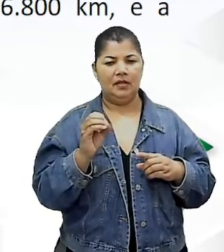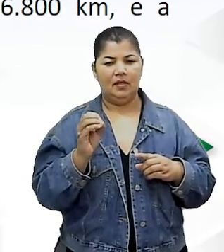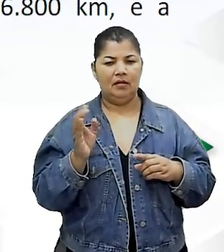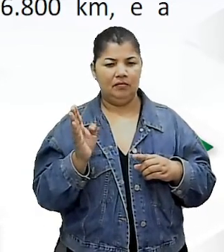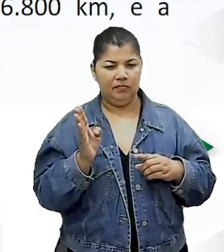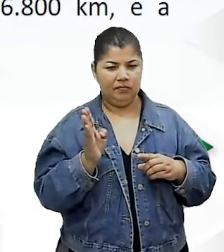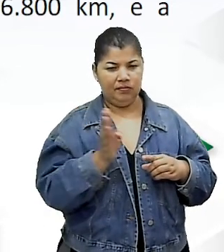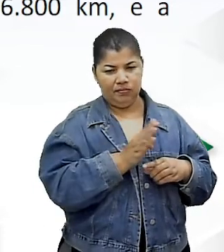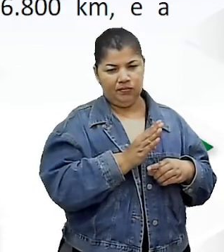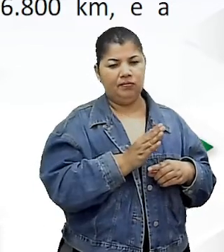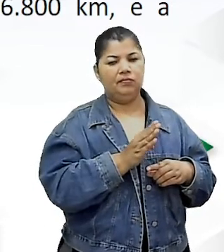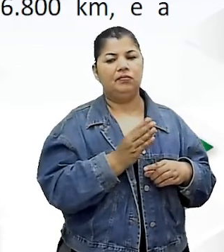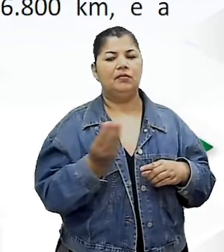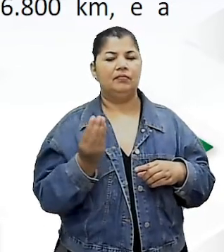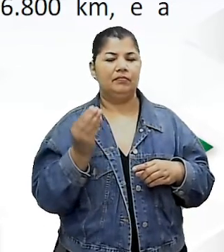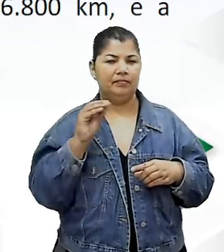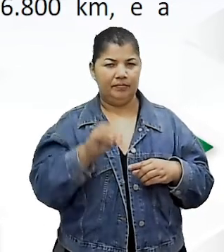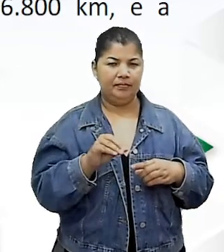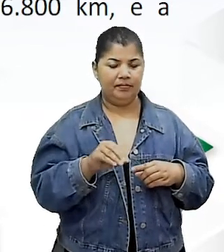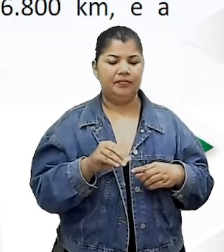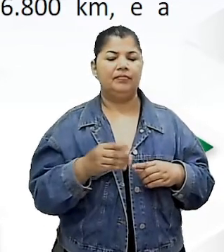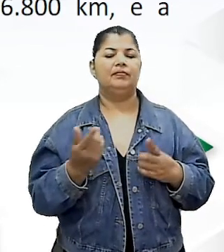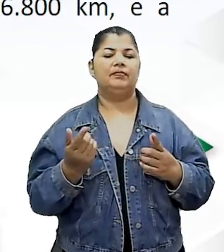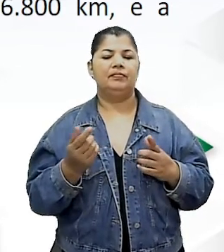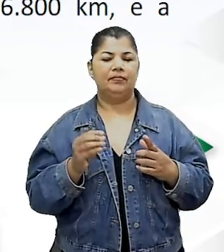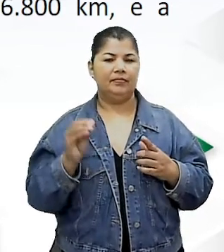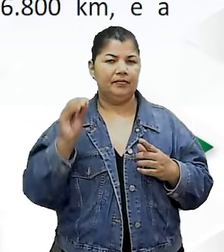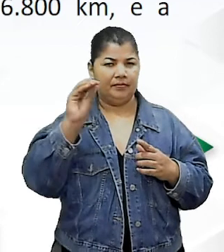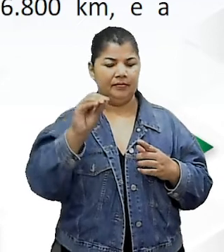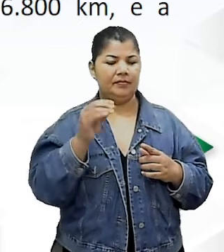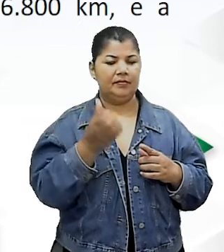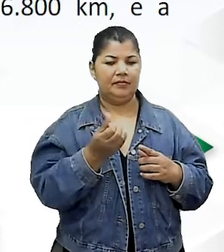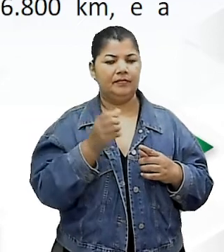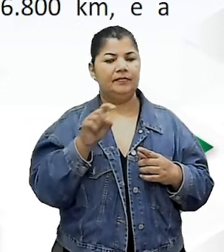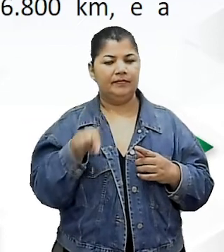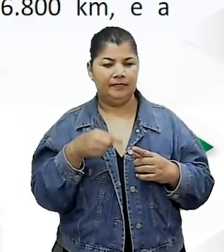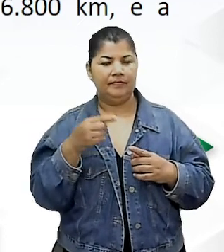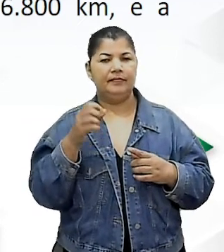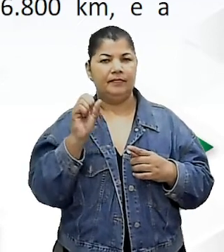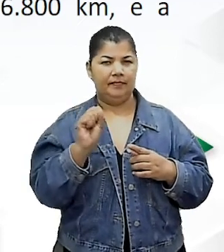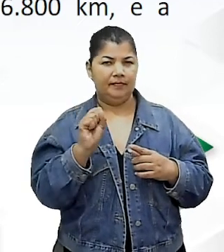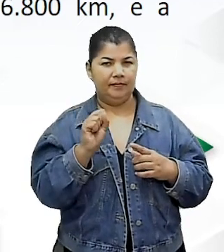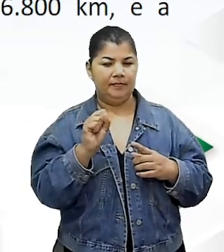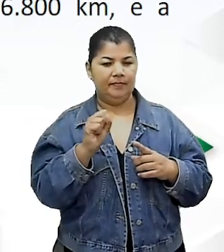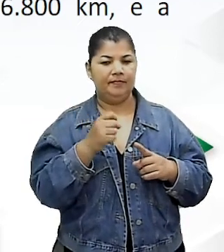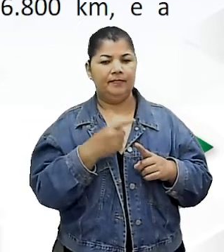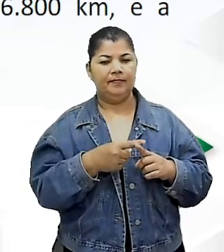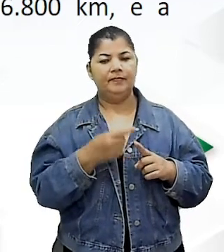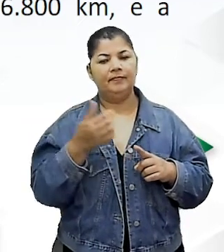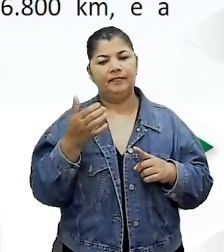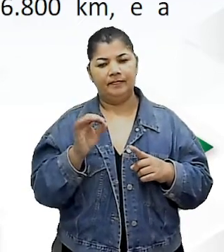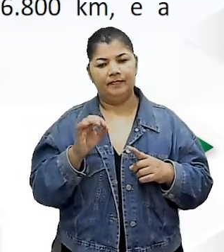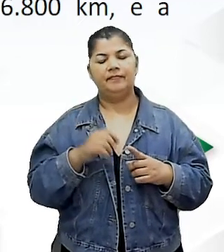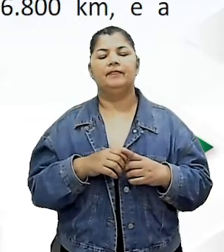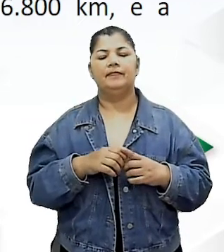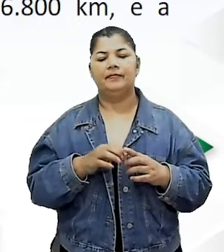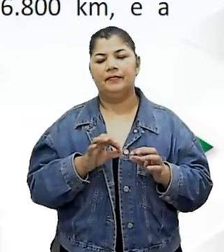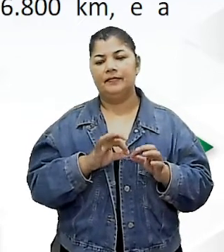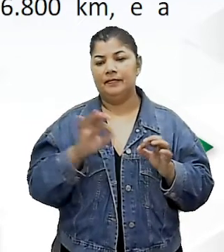para a esquerda, adiciona um expoente lá, tá? 6,8 vezes 10 ao cubo. E a distância